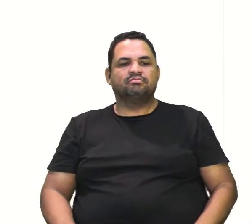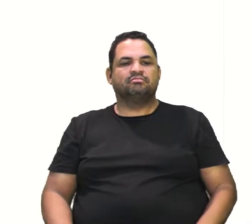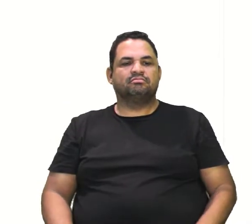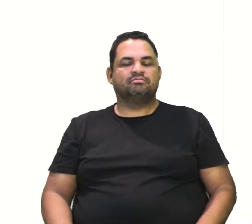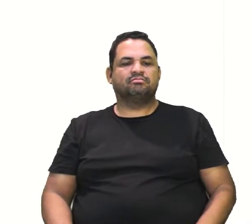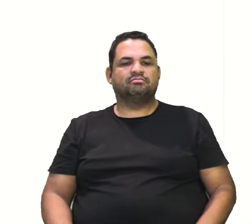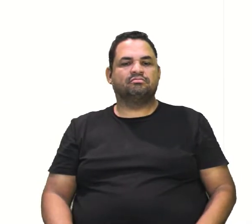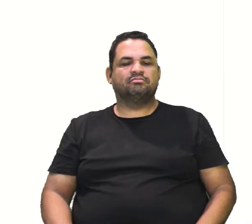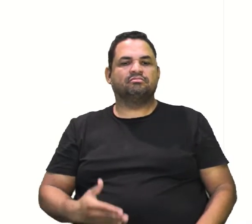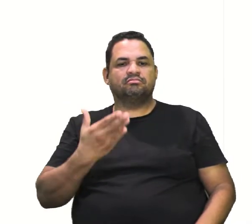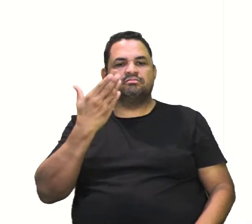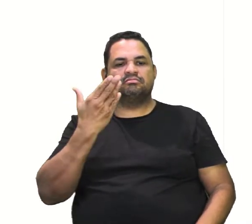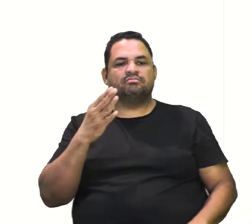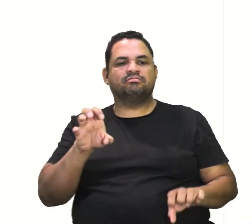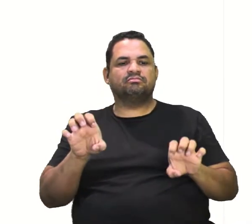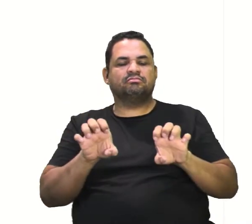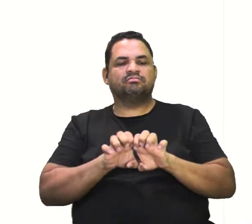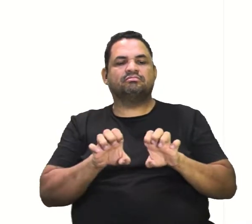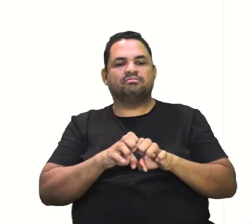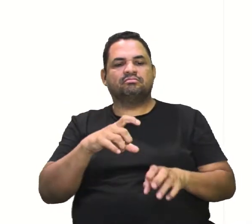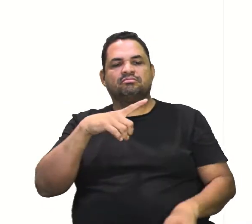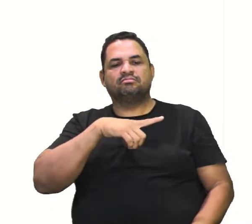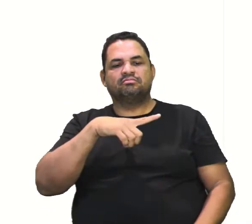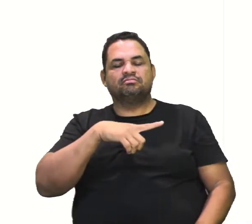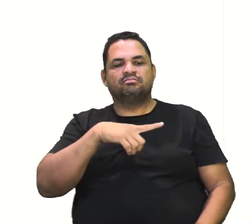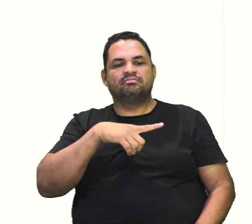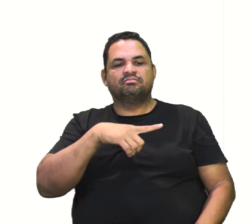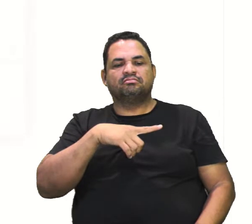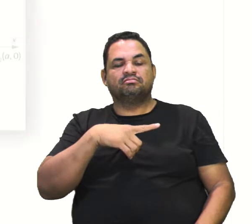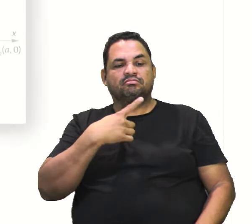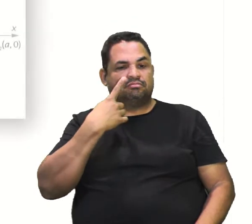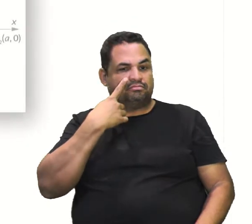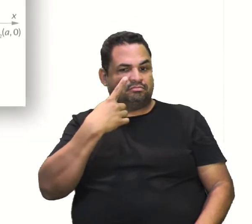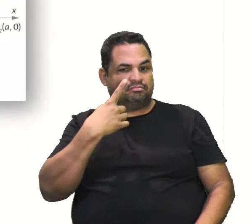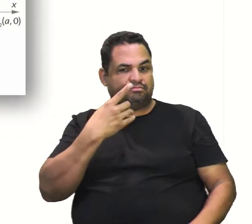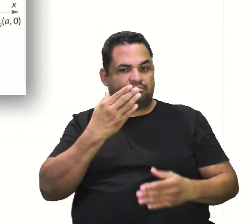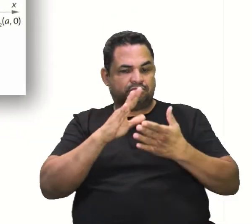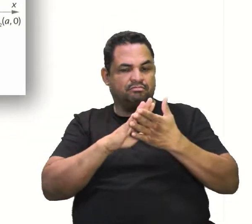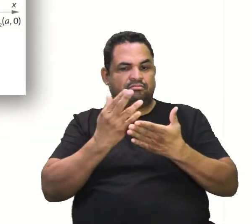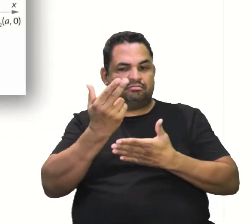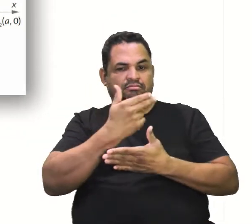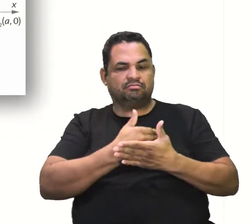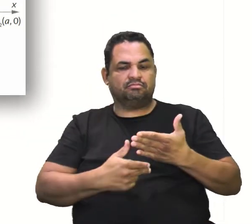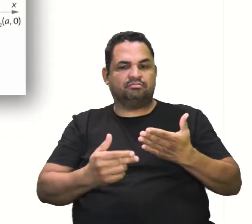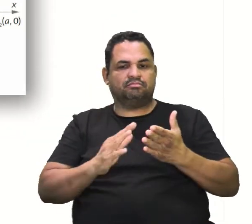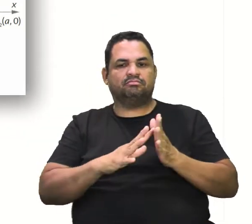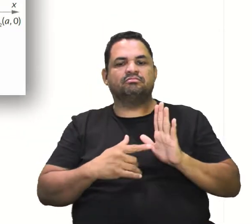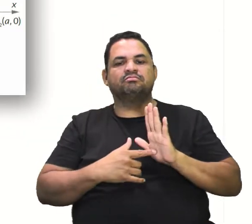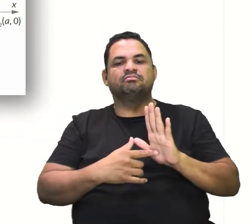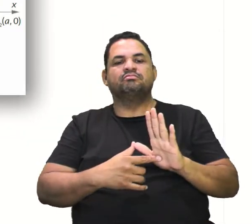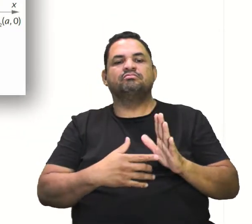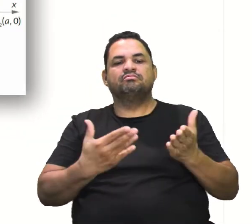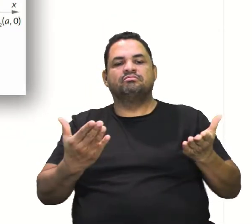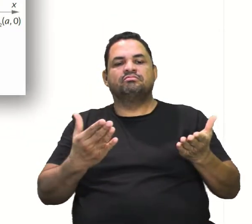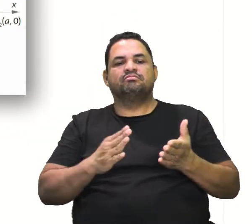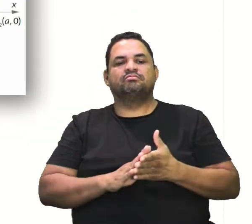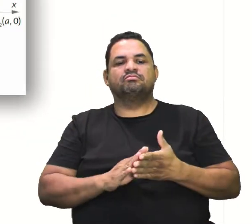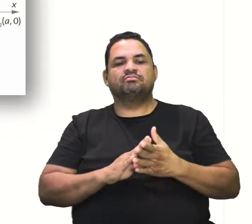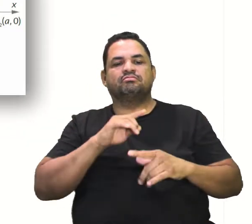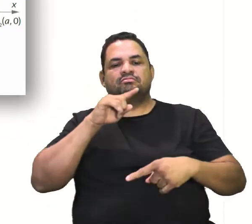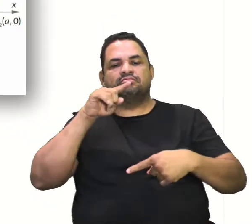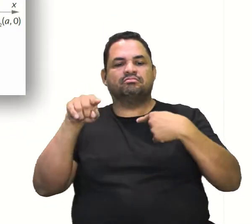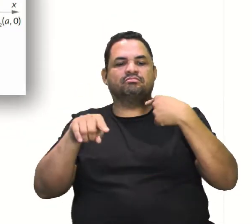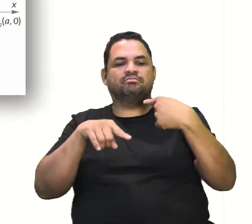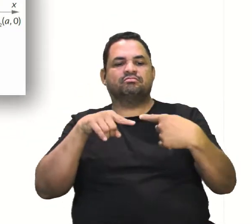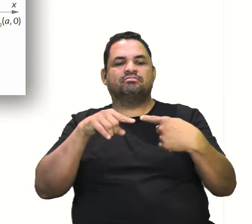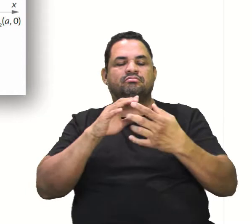Bom, na equação, vocês já sabem que nós observamos lá atrás no desenho que nós temos algumas informações. Nós temos o foco,